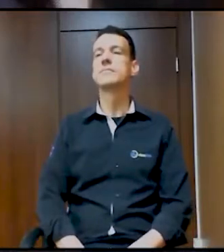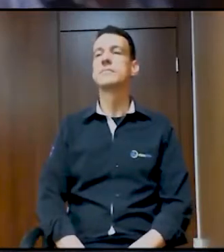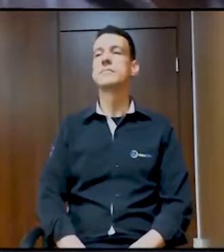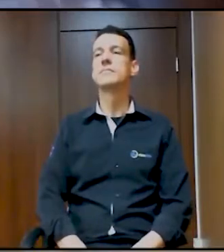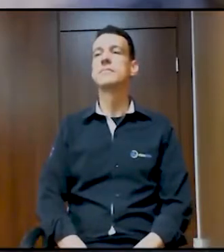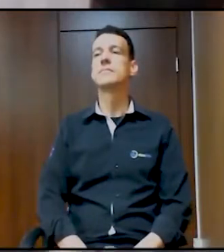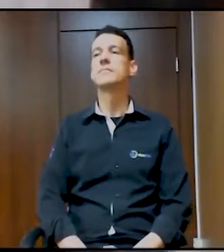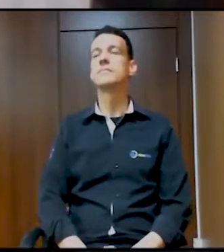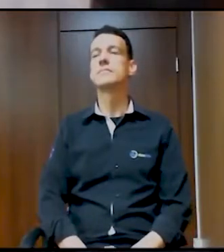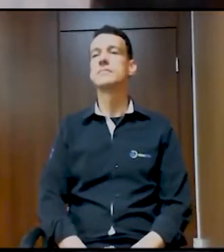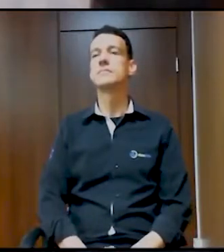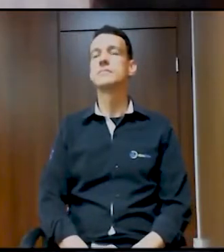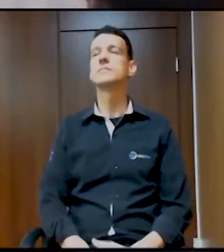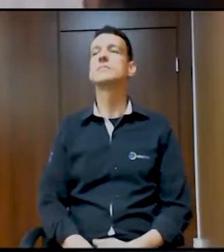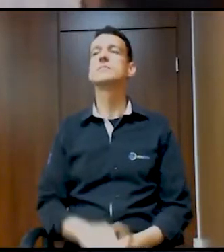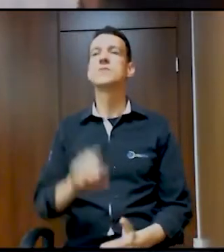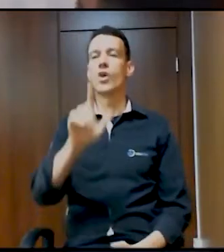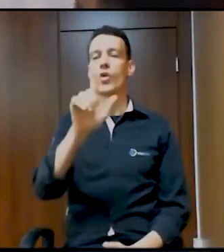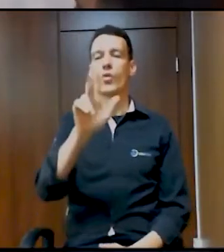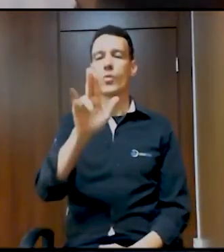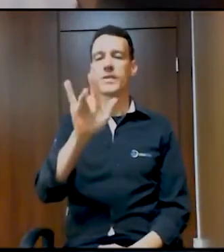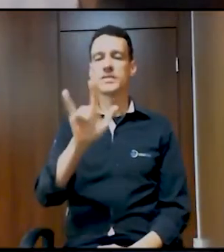O próximo inscrito é a Luísa.